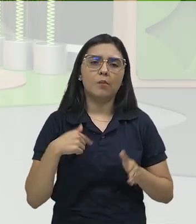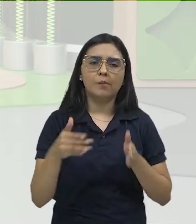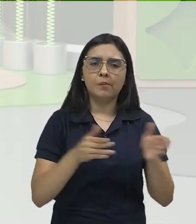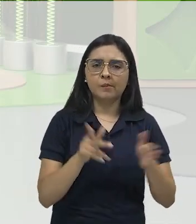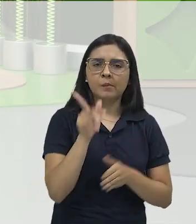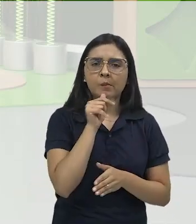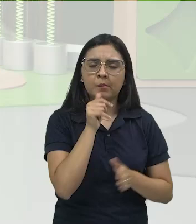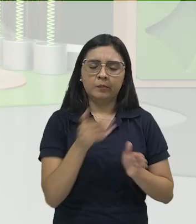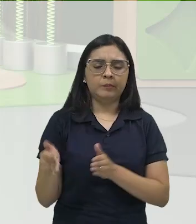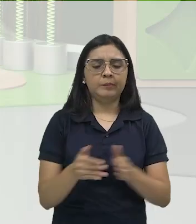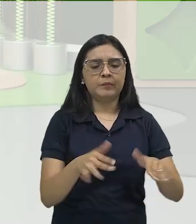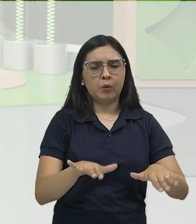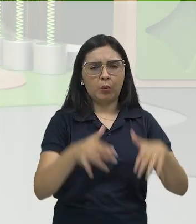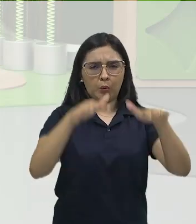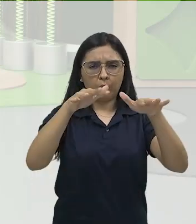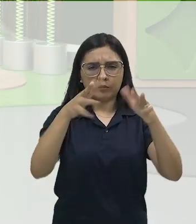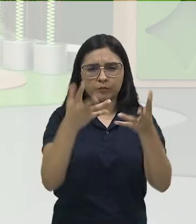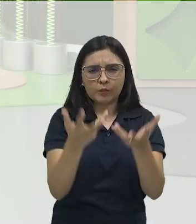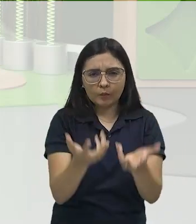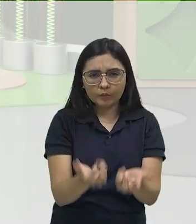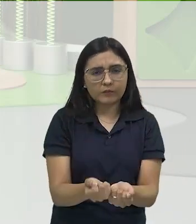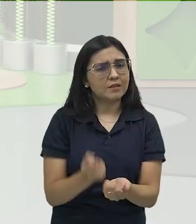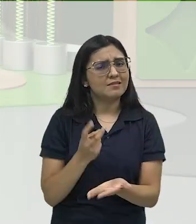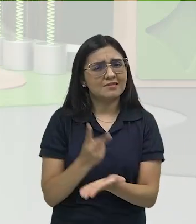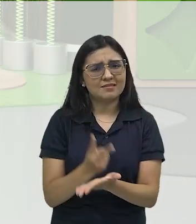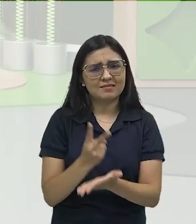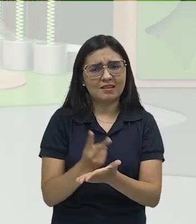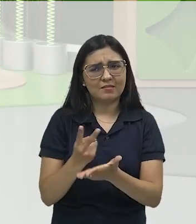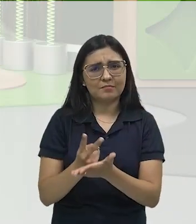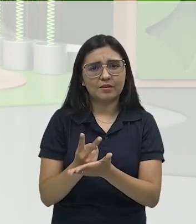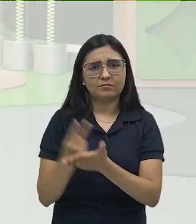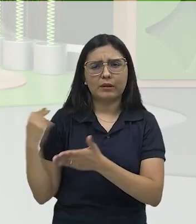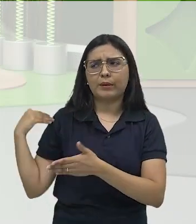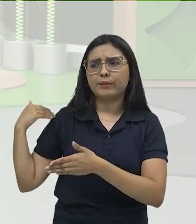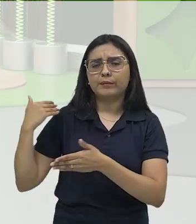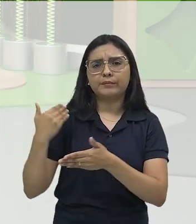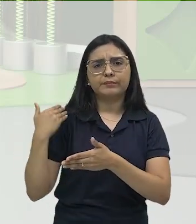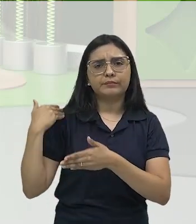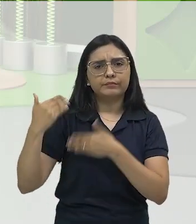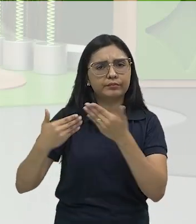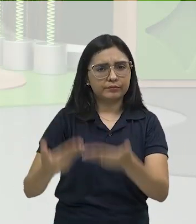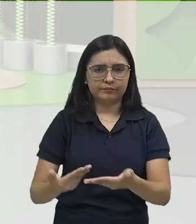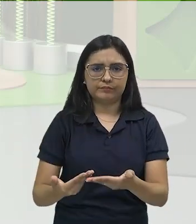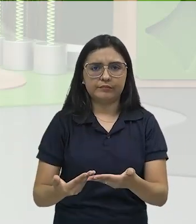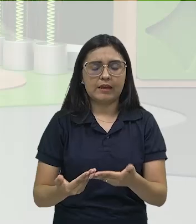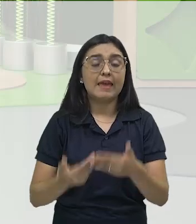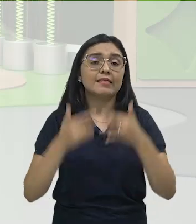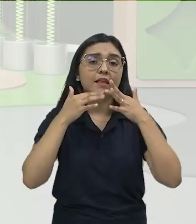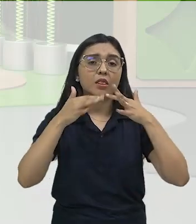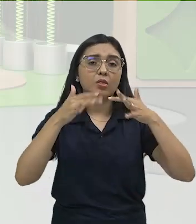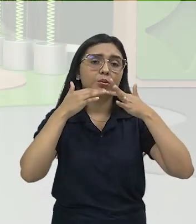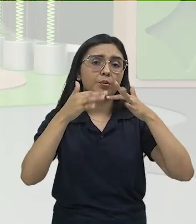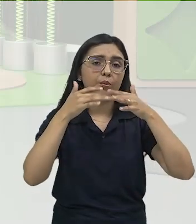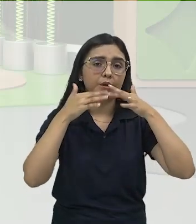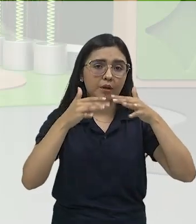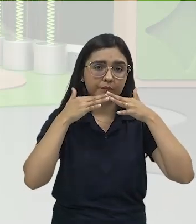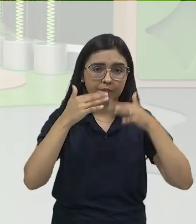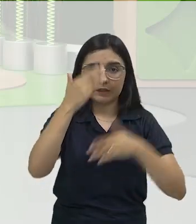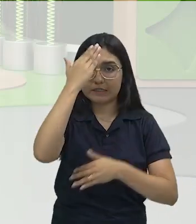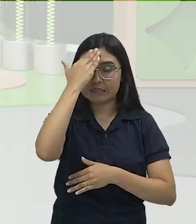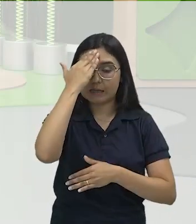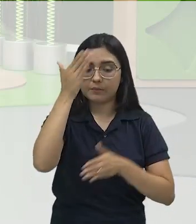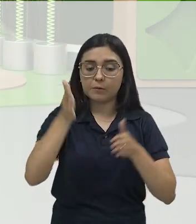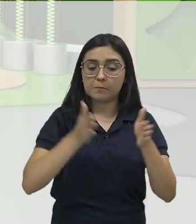dos nossos rios, elas sempre existiram. É um evento natural. Então a gente sabe que em determinada época